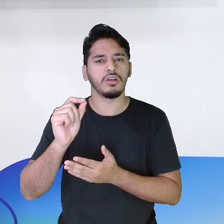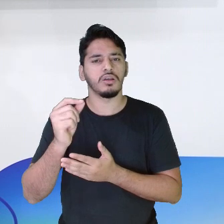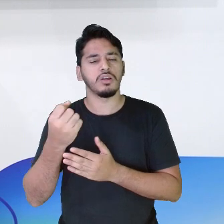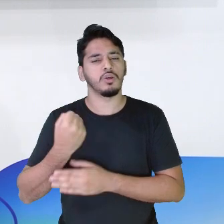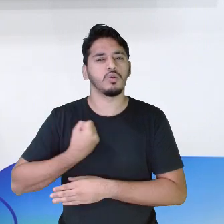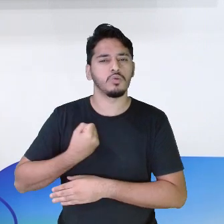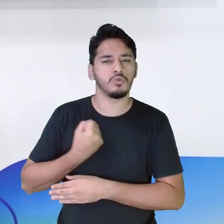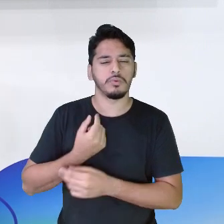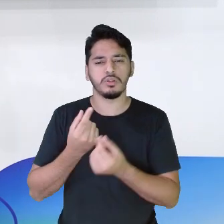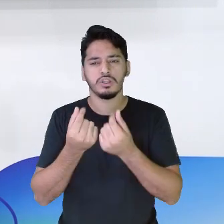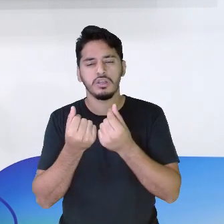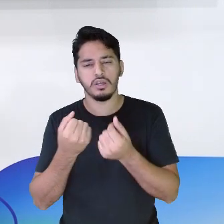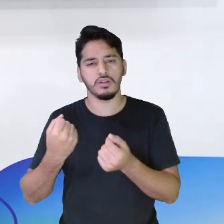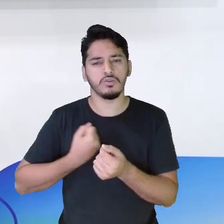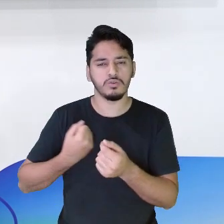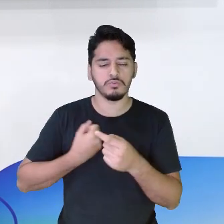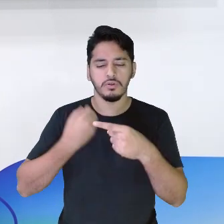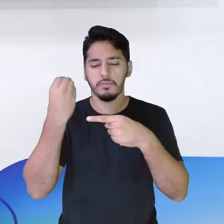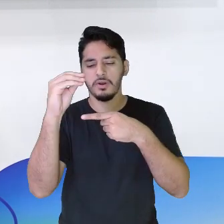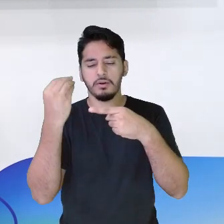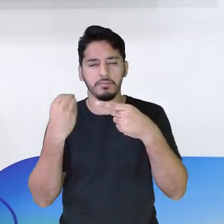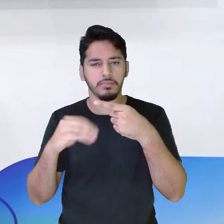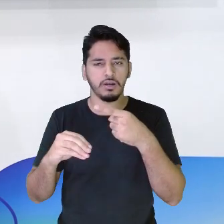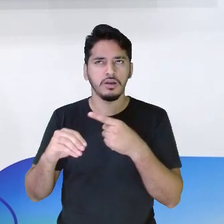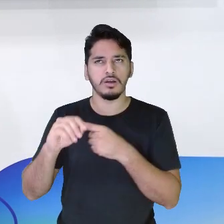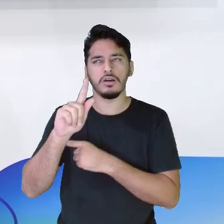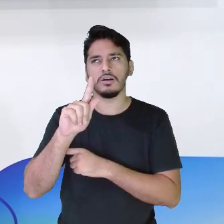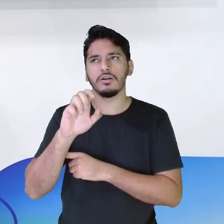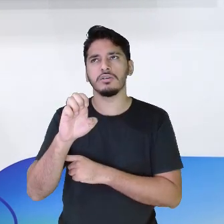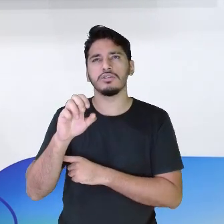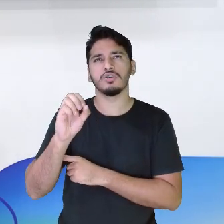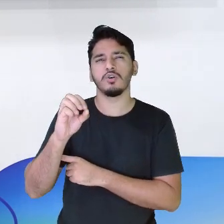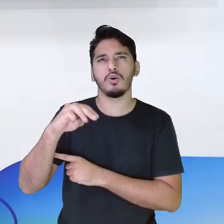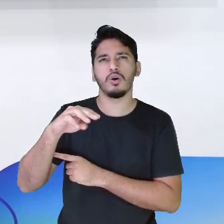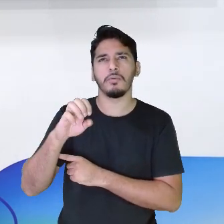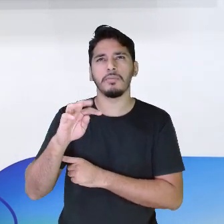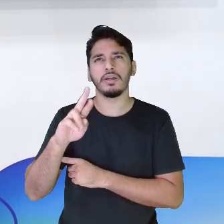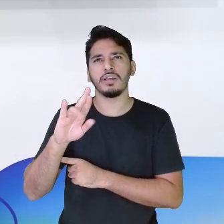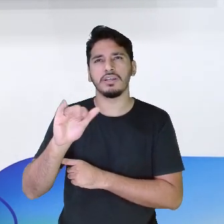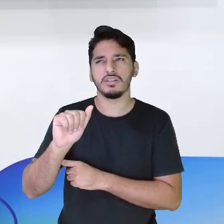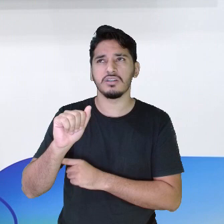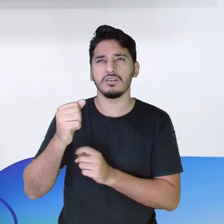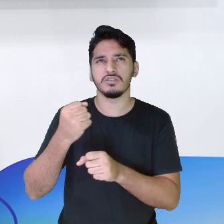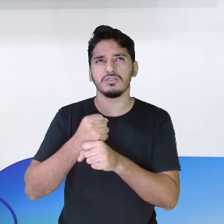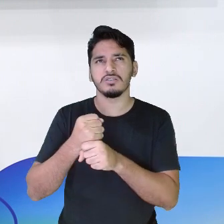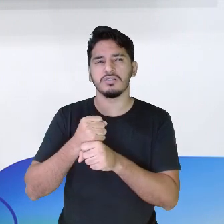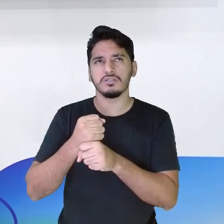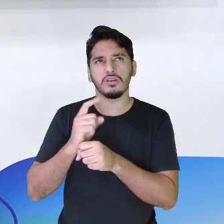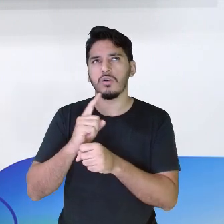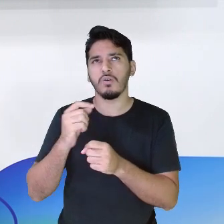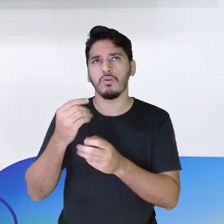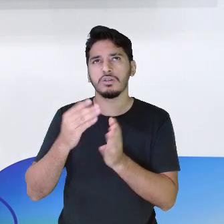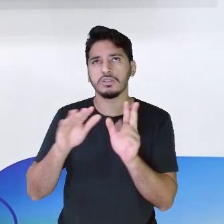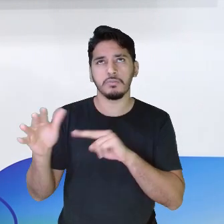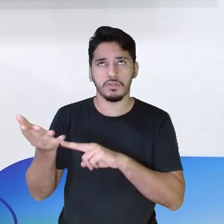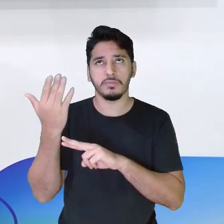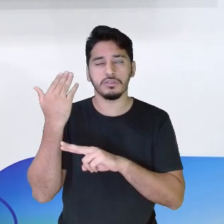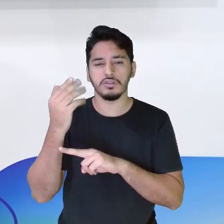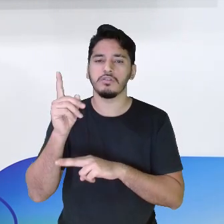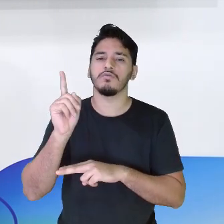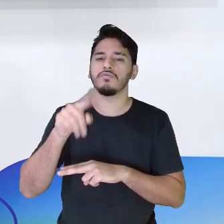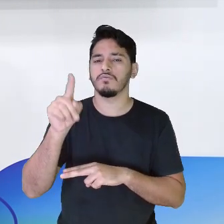sistemas monetários, geometria, foi na semana passada, né? A gente conversou sobre